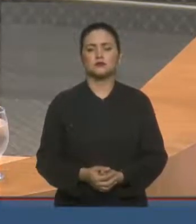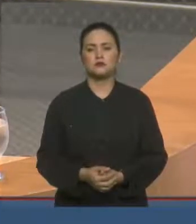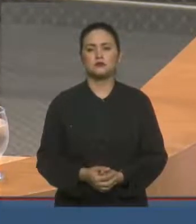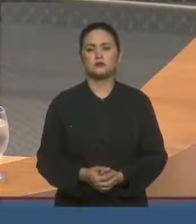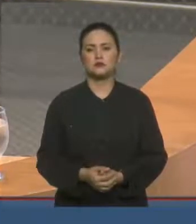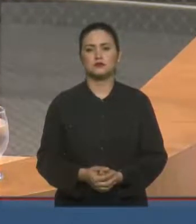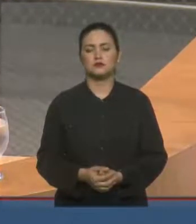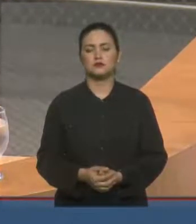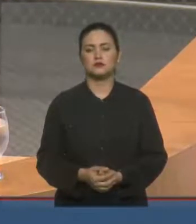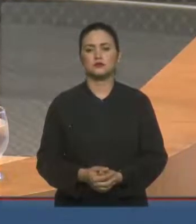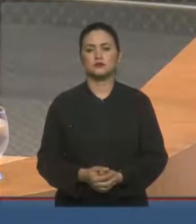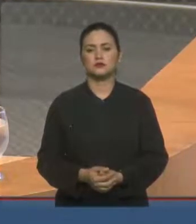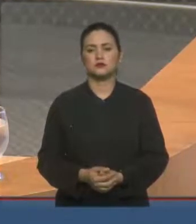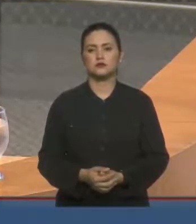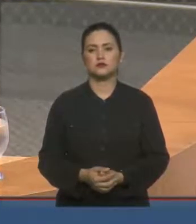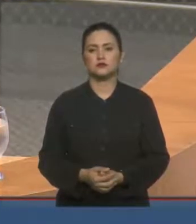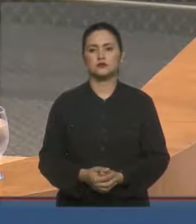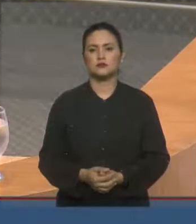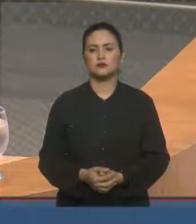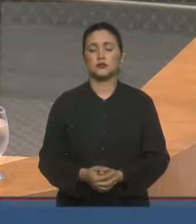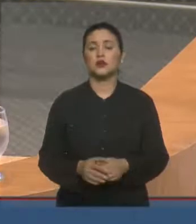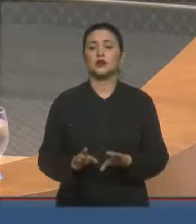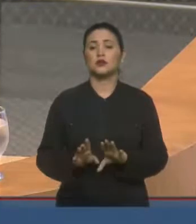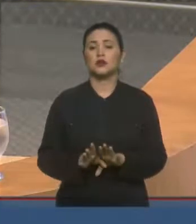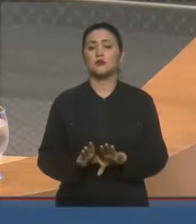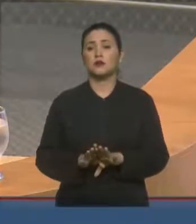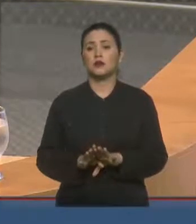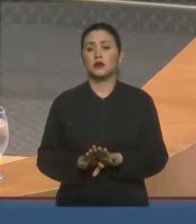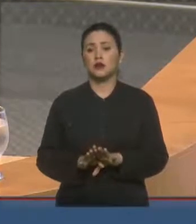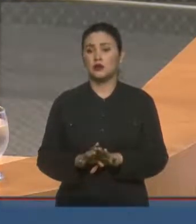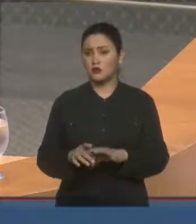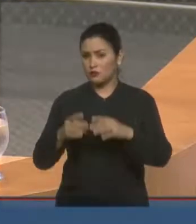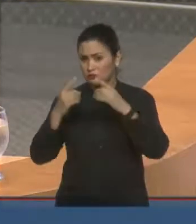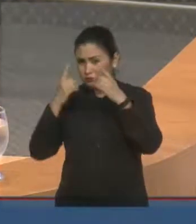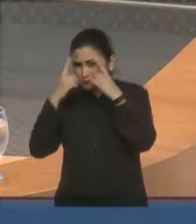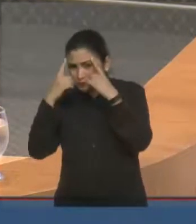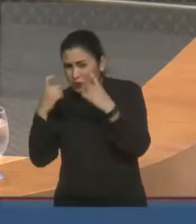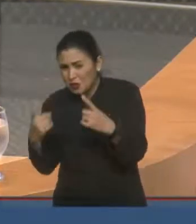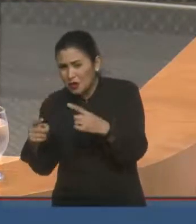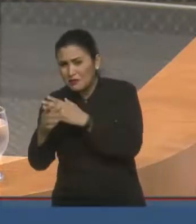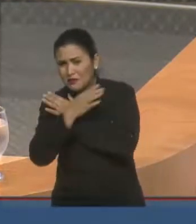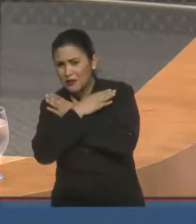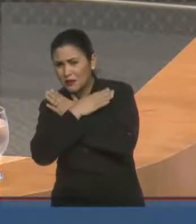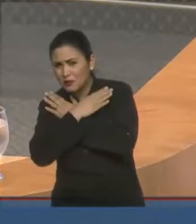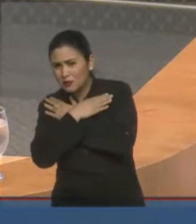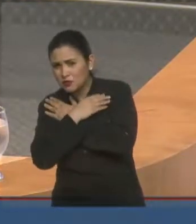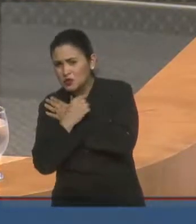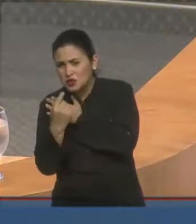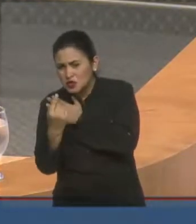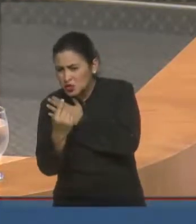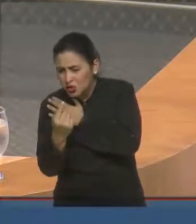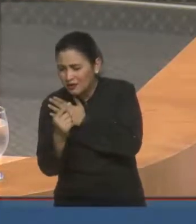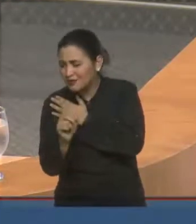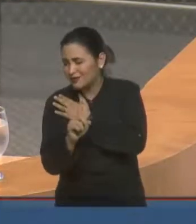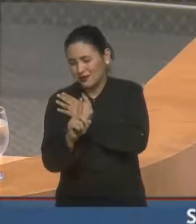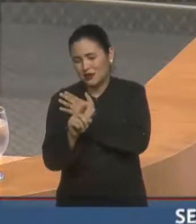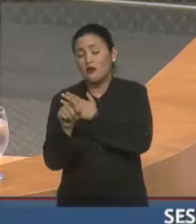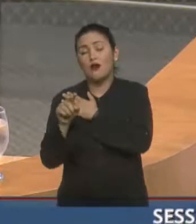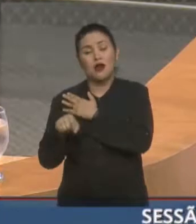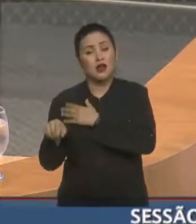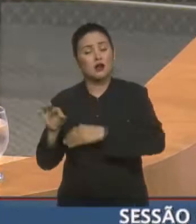criminoso, também não age sozinho. E eles, mesmo que de forma organizada, né, e às